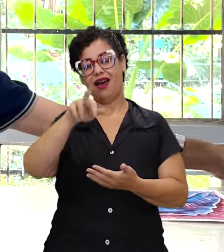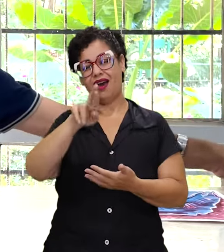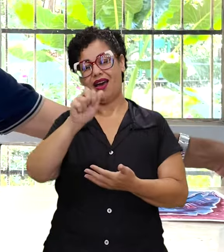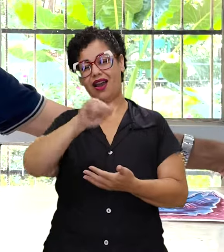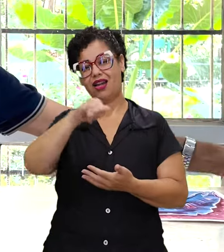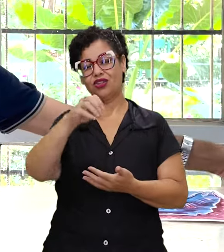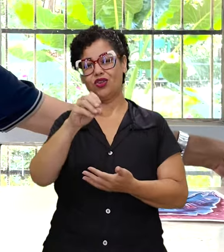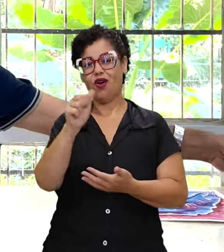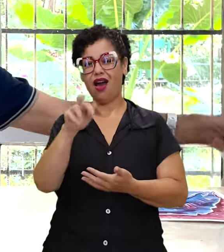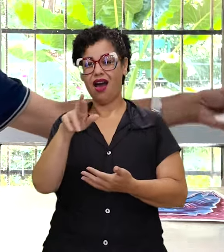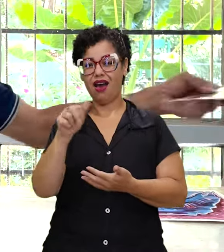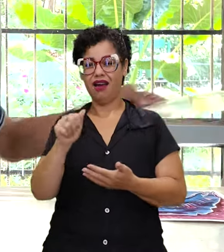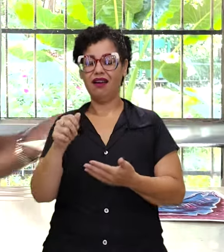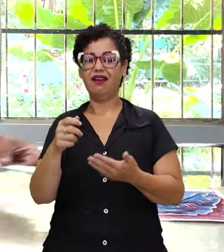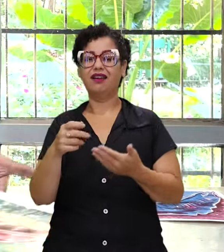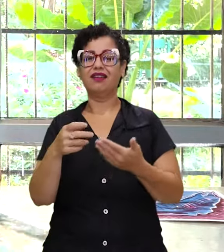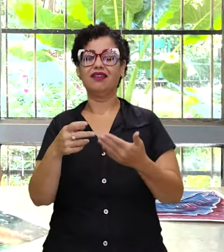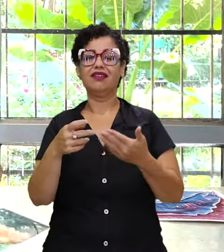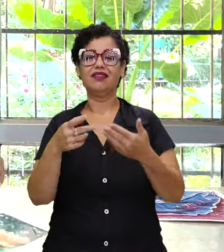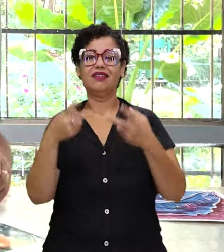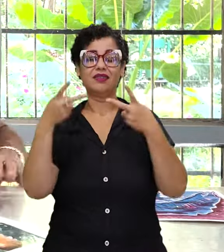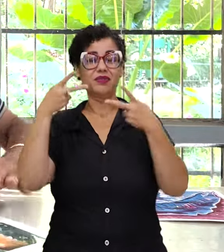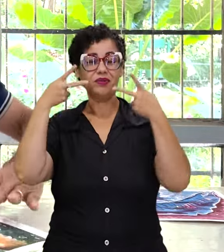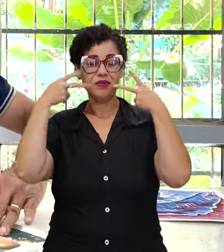marajoara ou da cultura